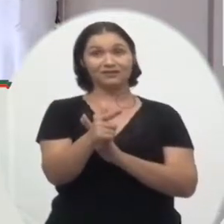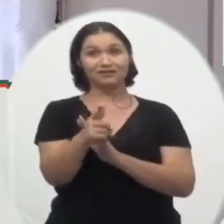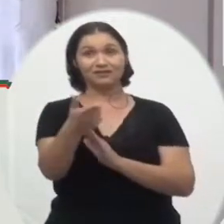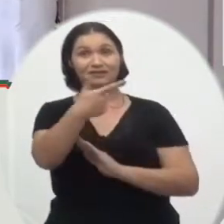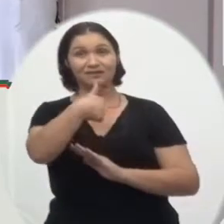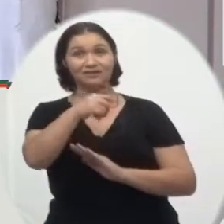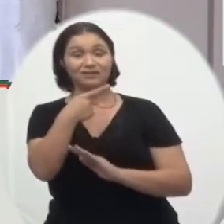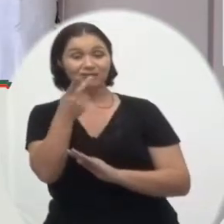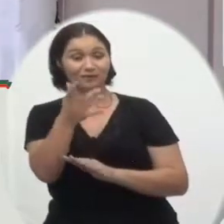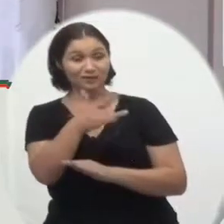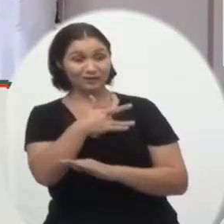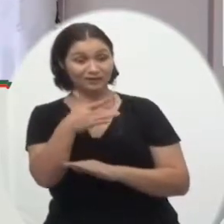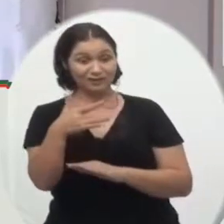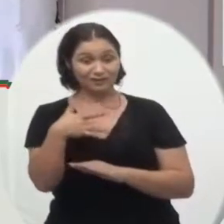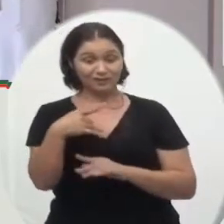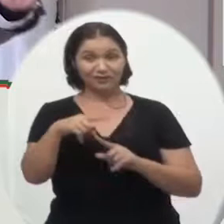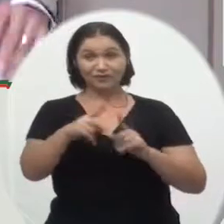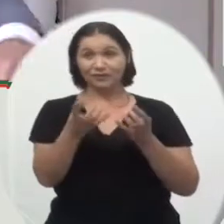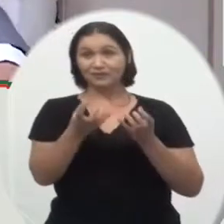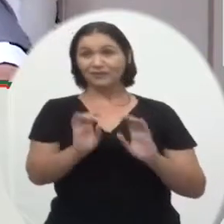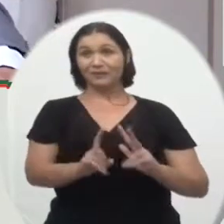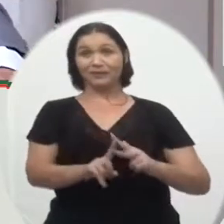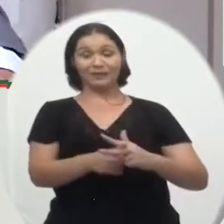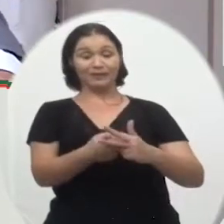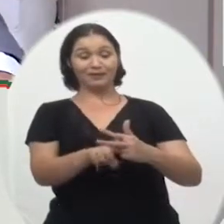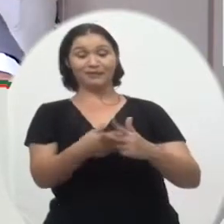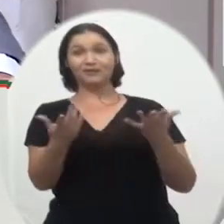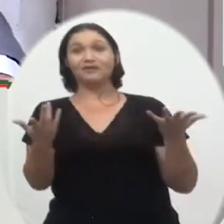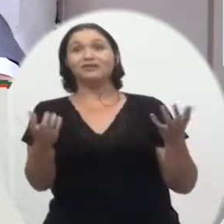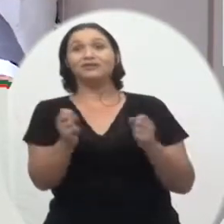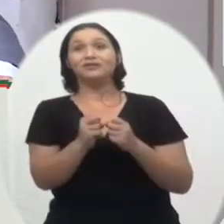saúde, gente. E eles não querem fazer manutenção nos parques.